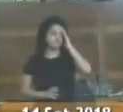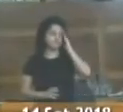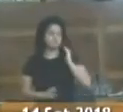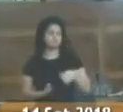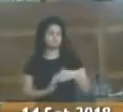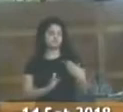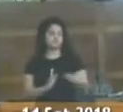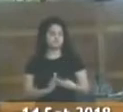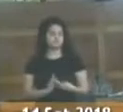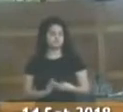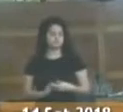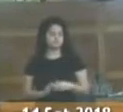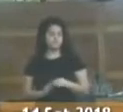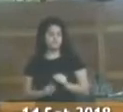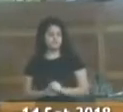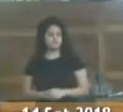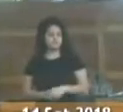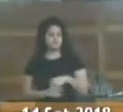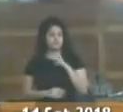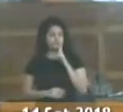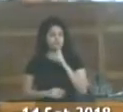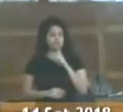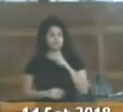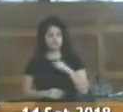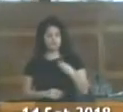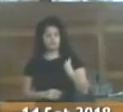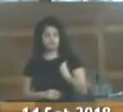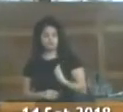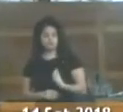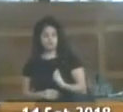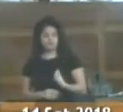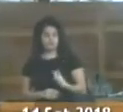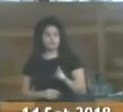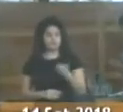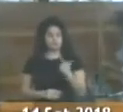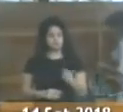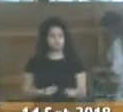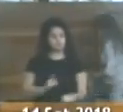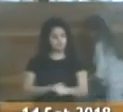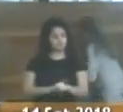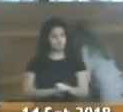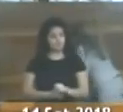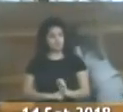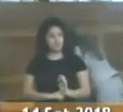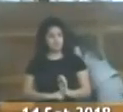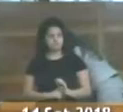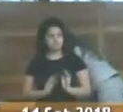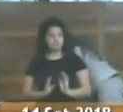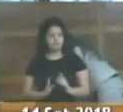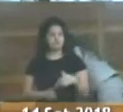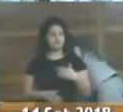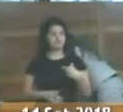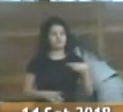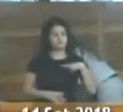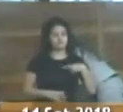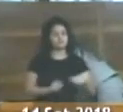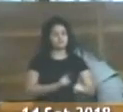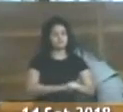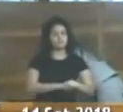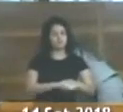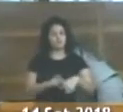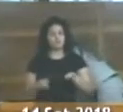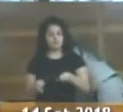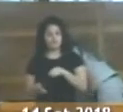tão voltados para a sua própria sobrevivência que não sobra tempo. No entanto, para aqueles que tinham tempo, o que faltava era